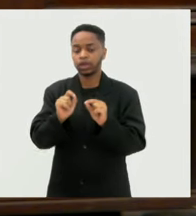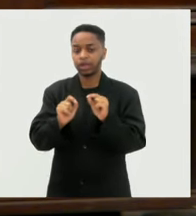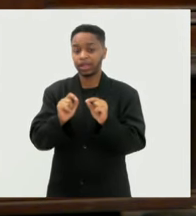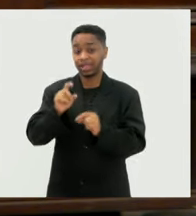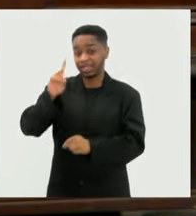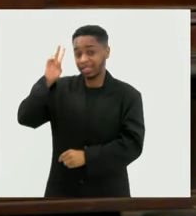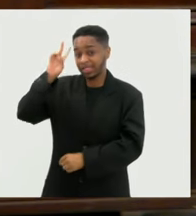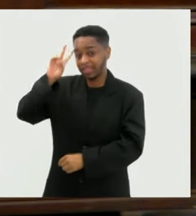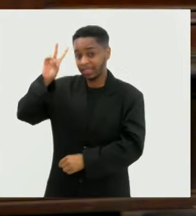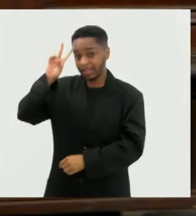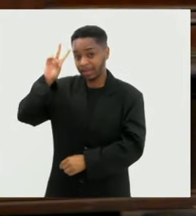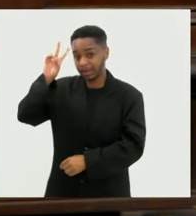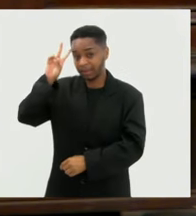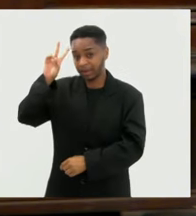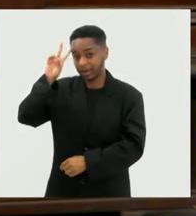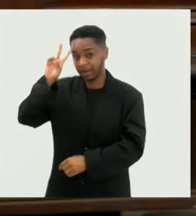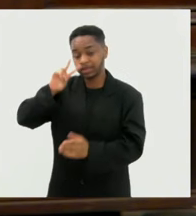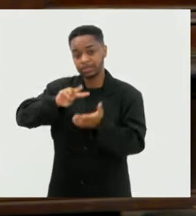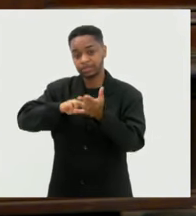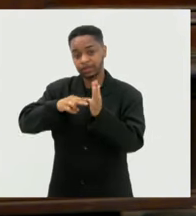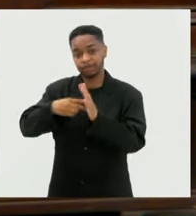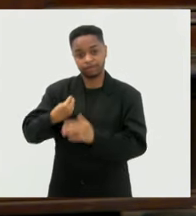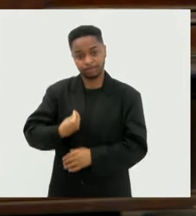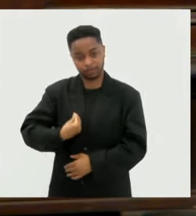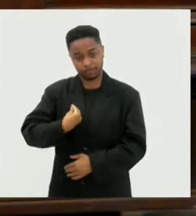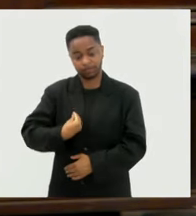recordar é viver.